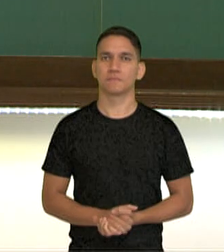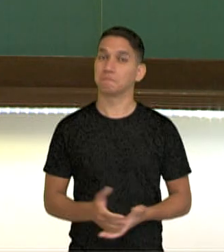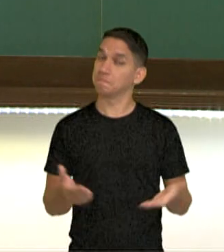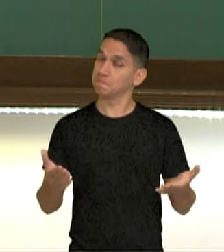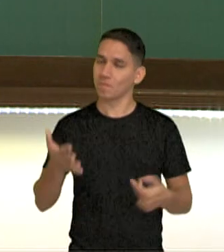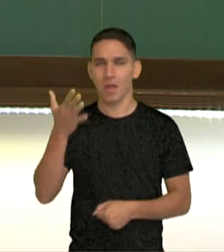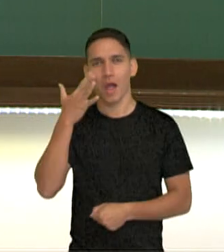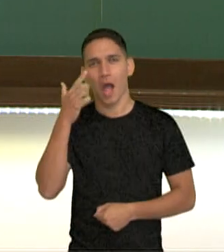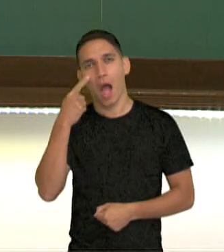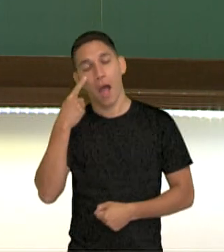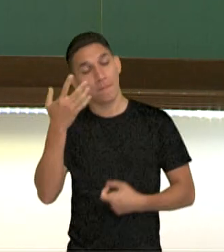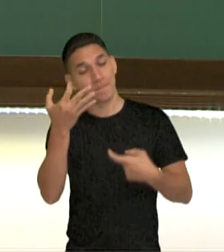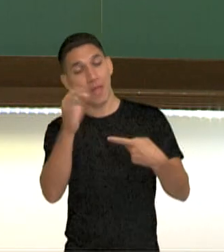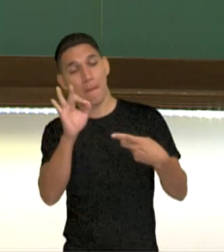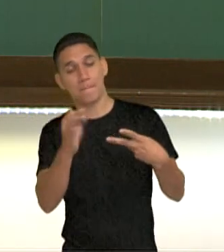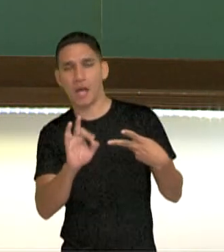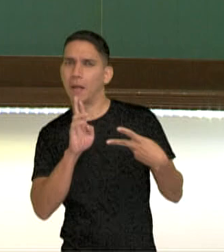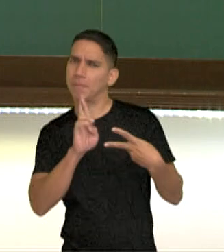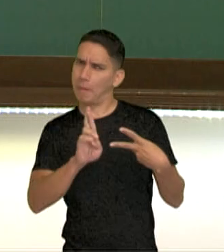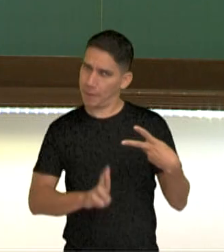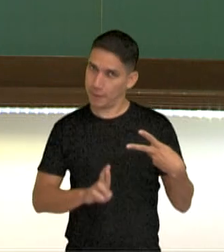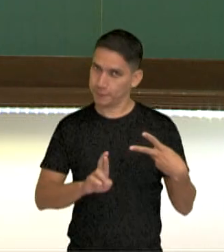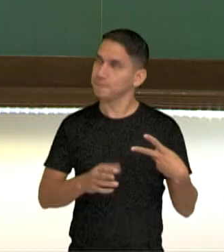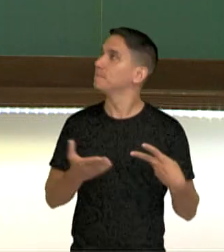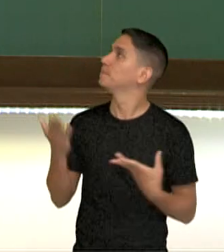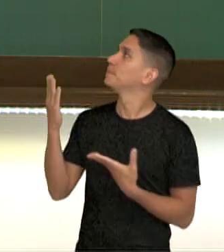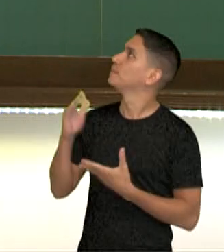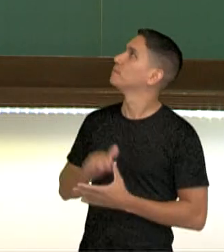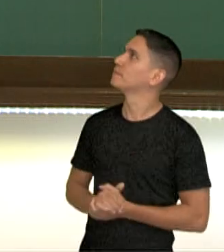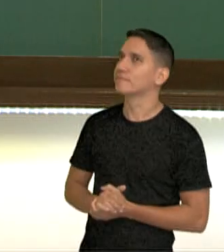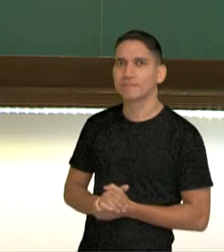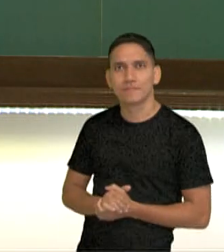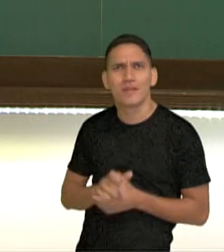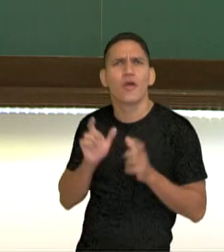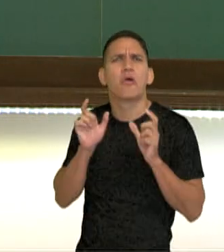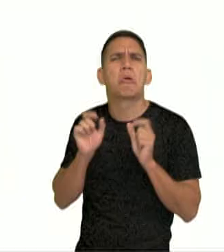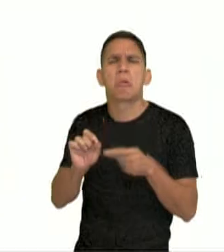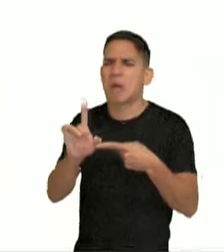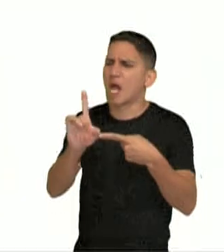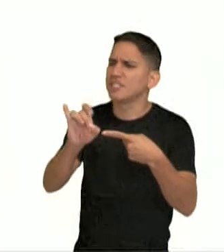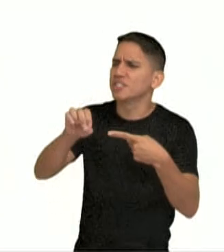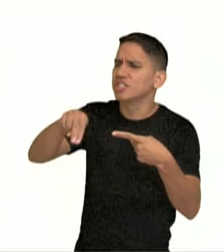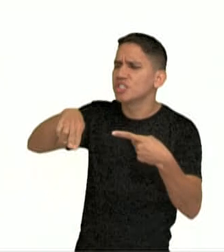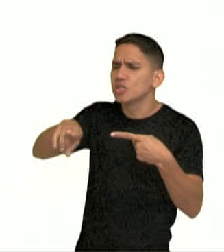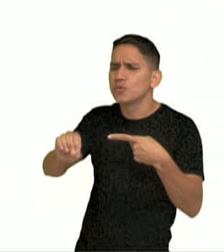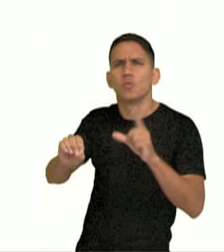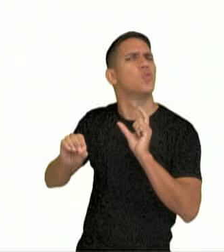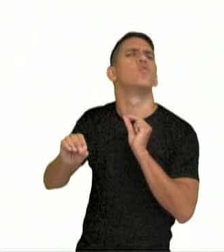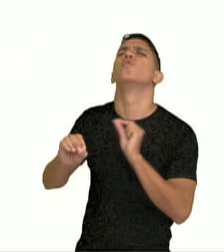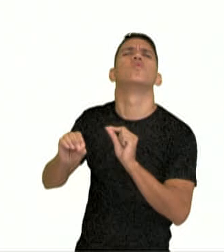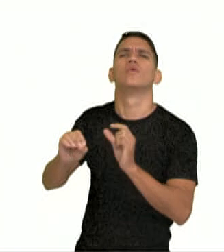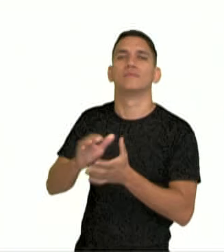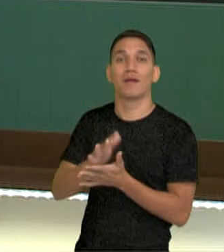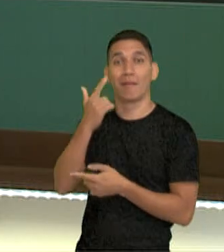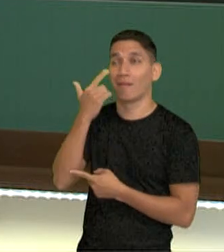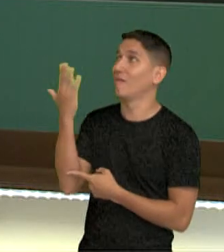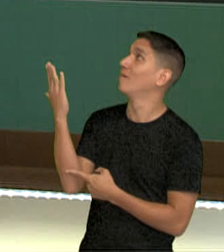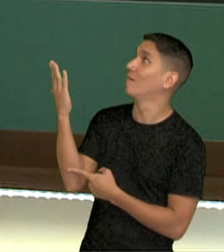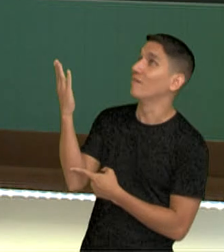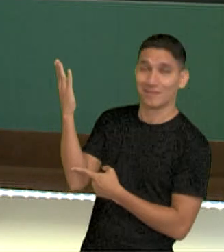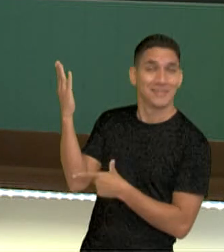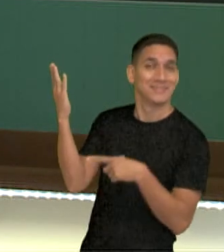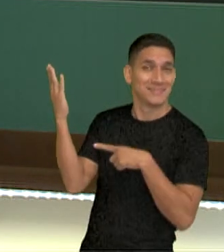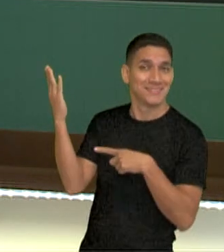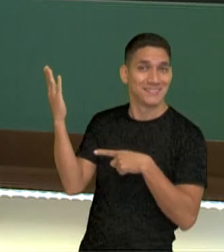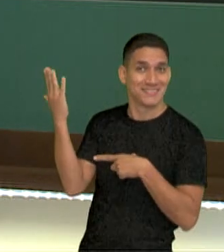Let's check the answers. Vamos conferir então? Who is Dino? Olha só, aparece